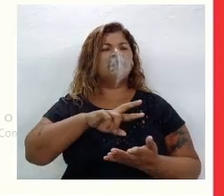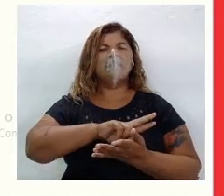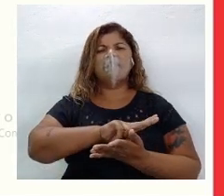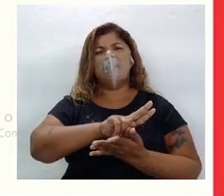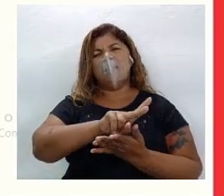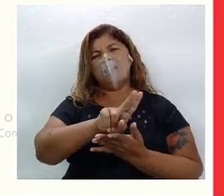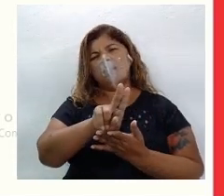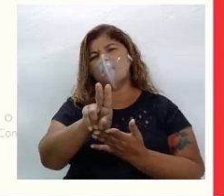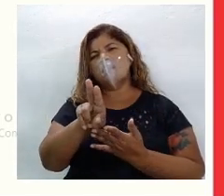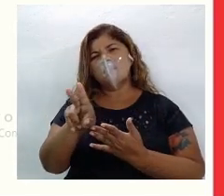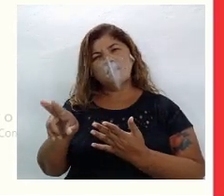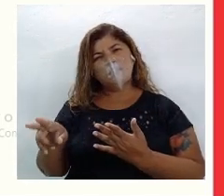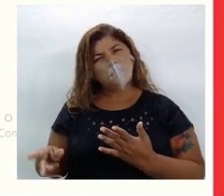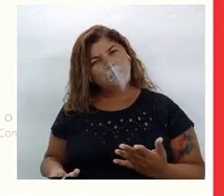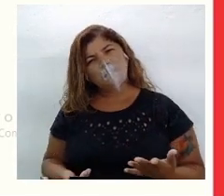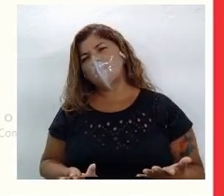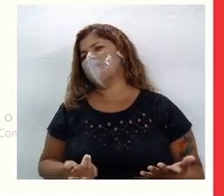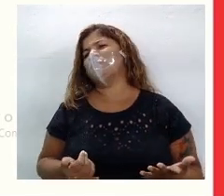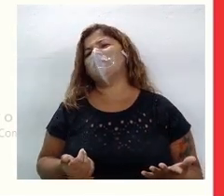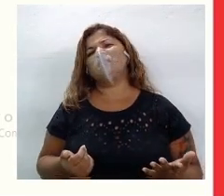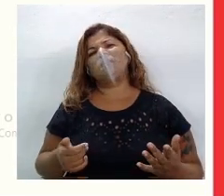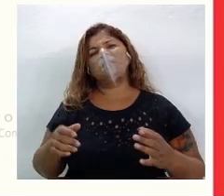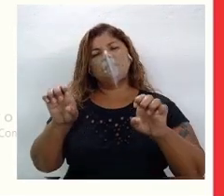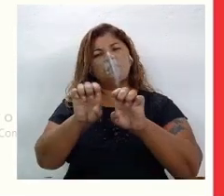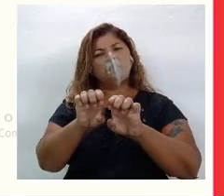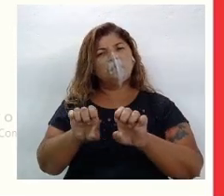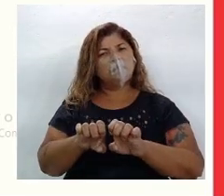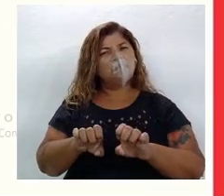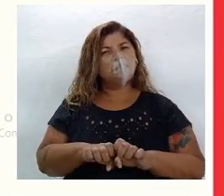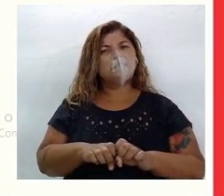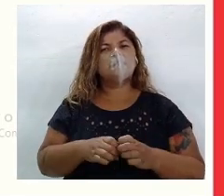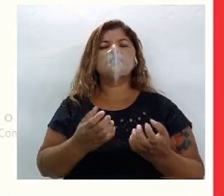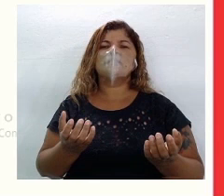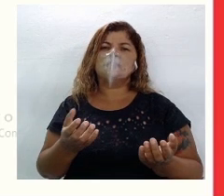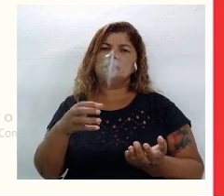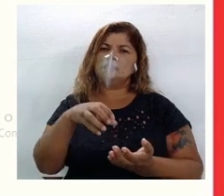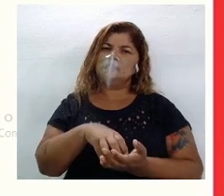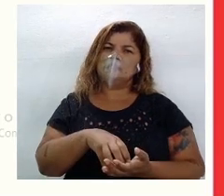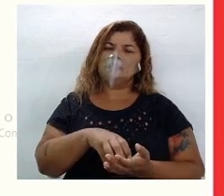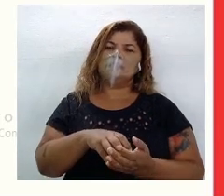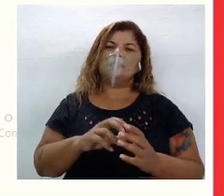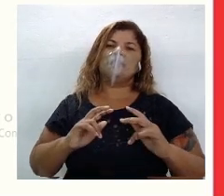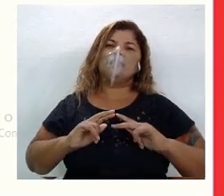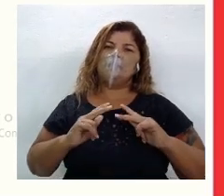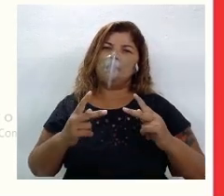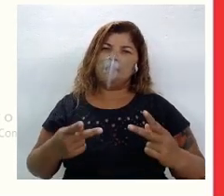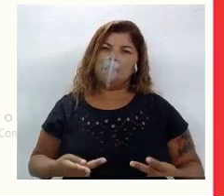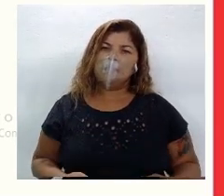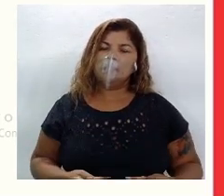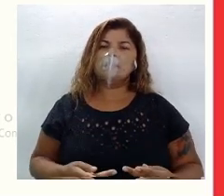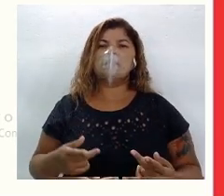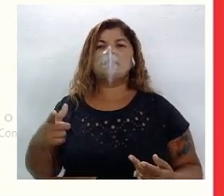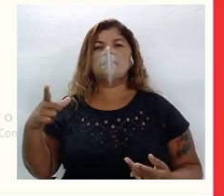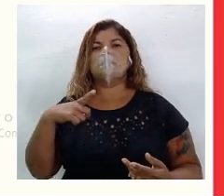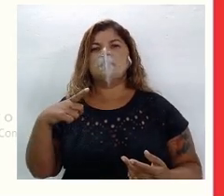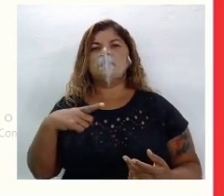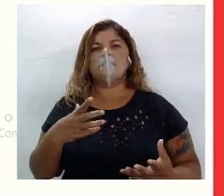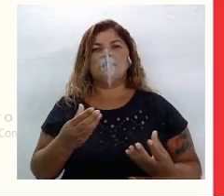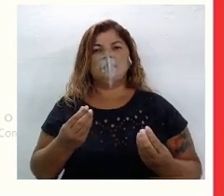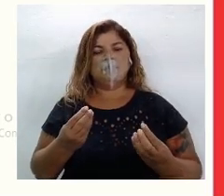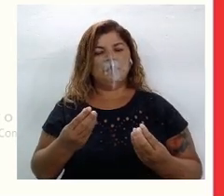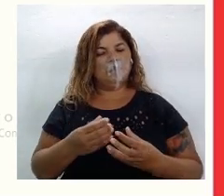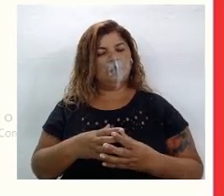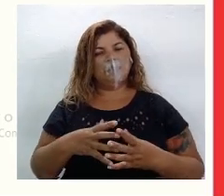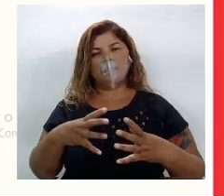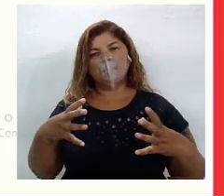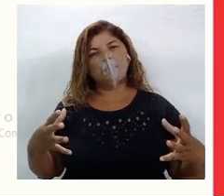um todo, sem unidade estrutural e autoridade central humana. Ou seja, nós temos muito mais,